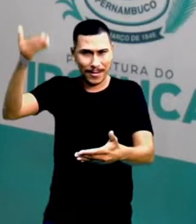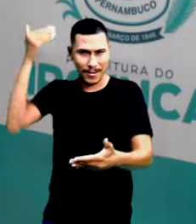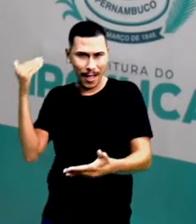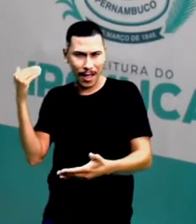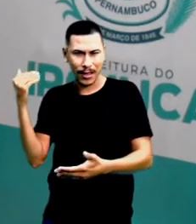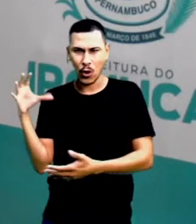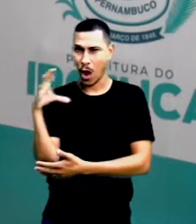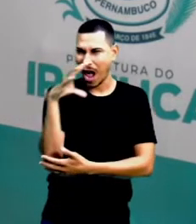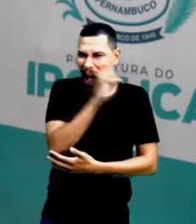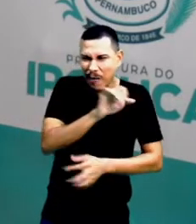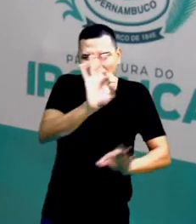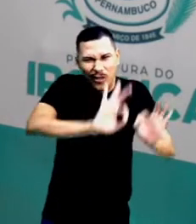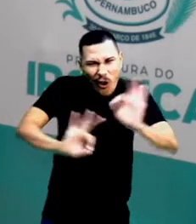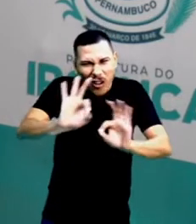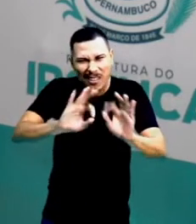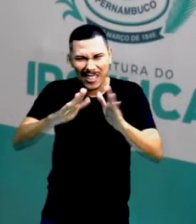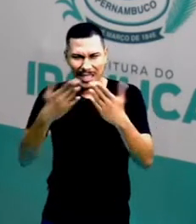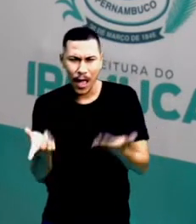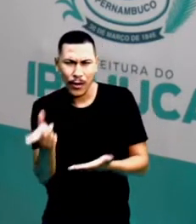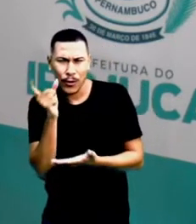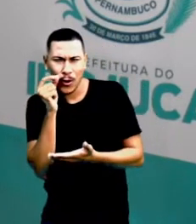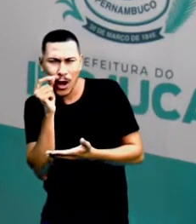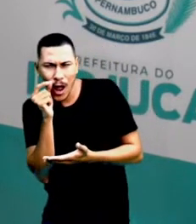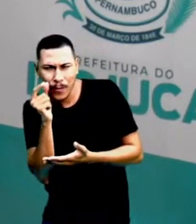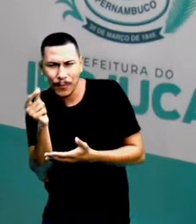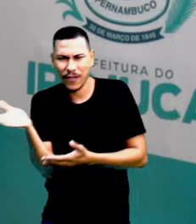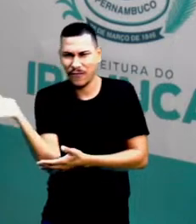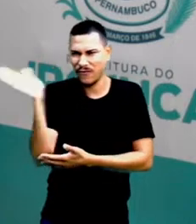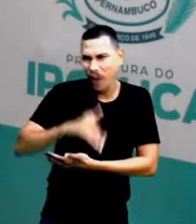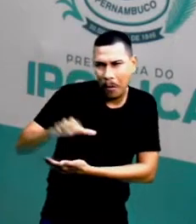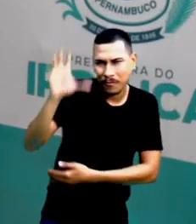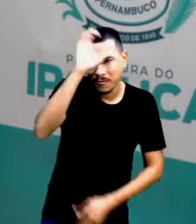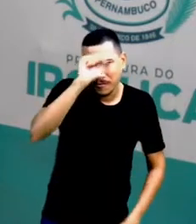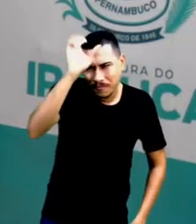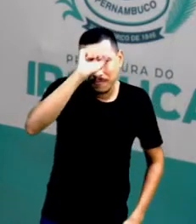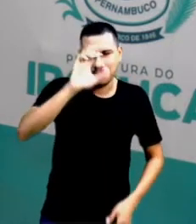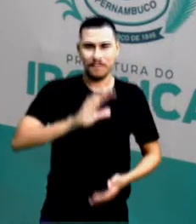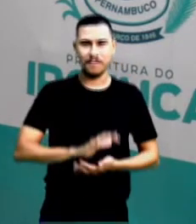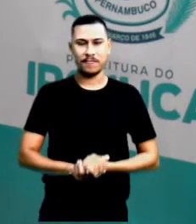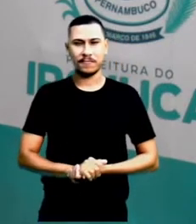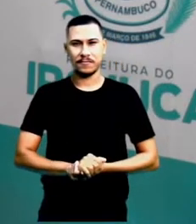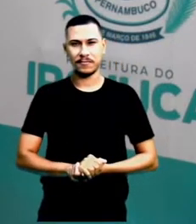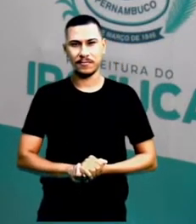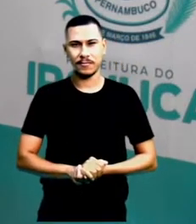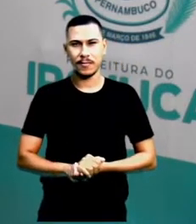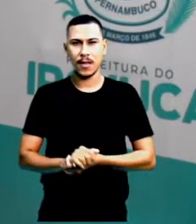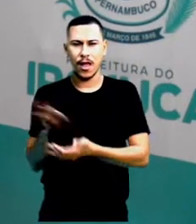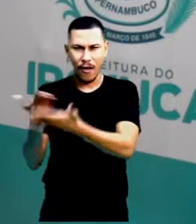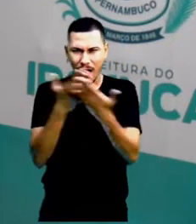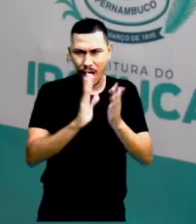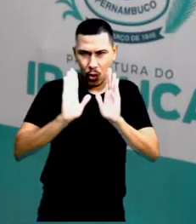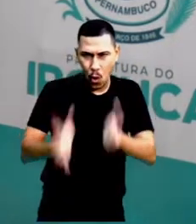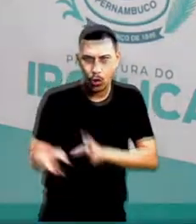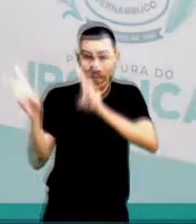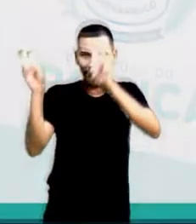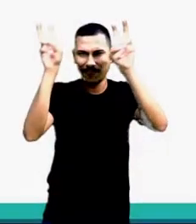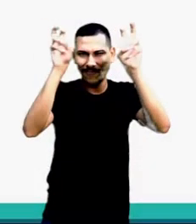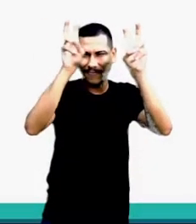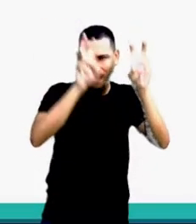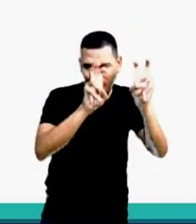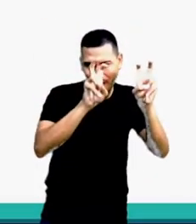Não perca tempo! Já pegou o caderno, o lápis? Então, vem estudar! A aula de hoje é